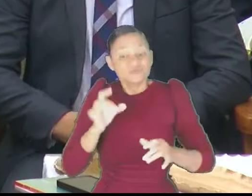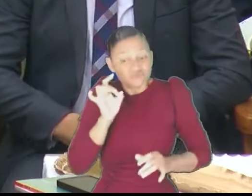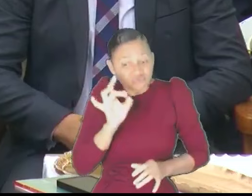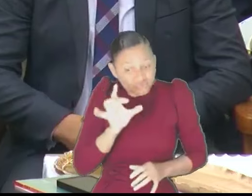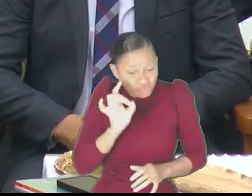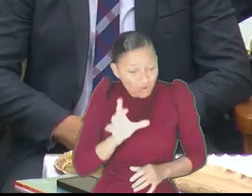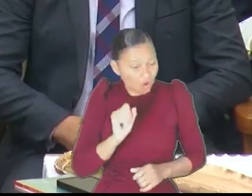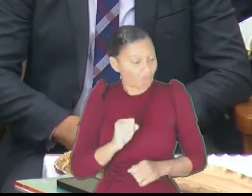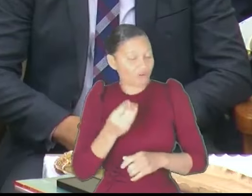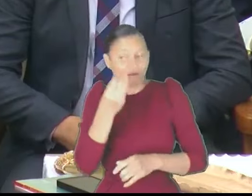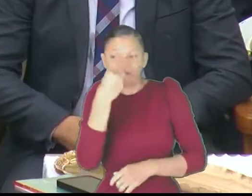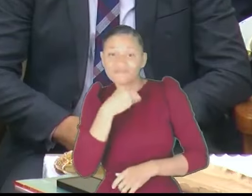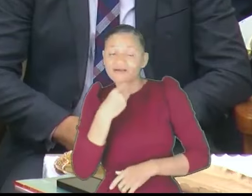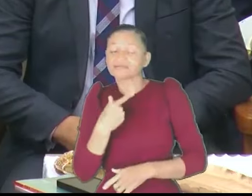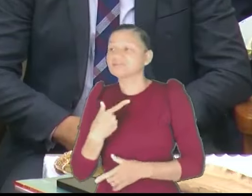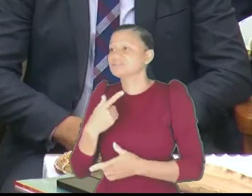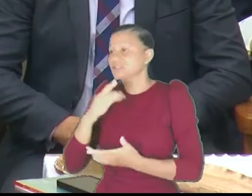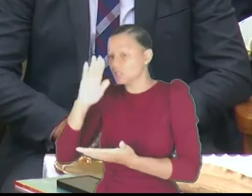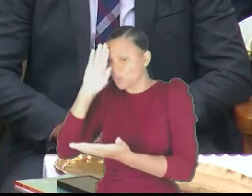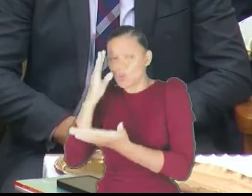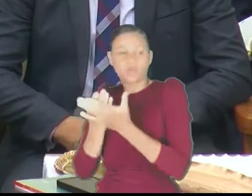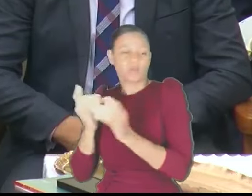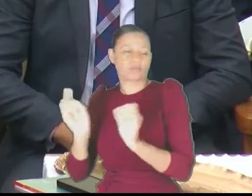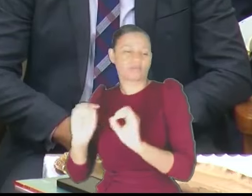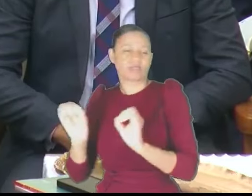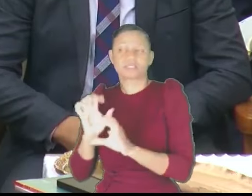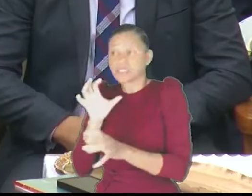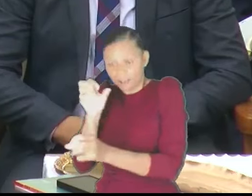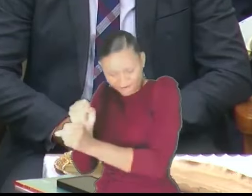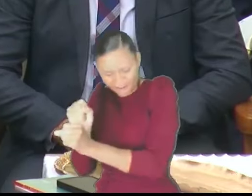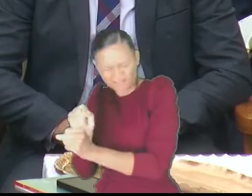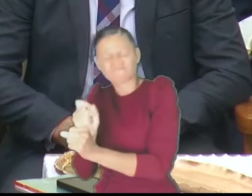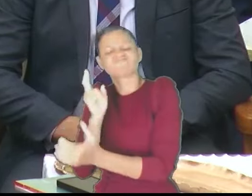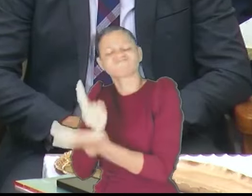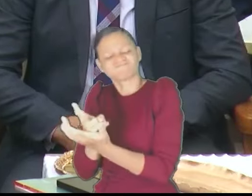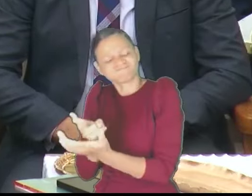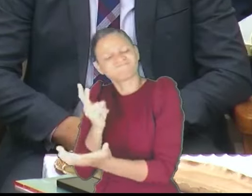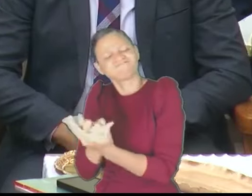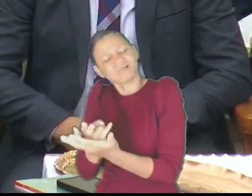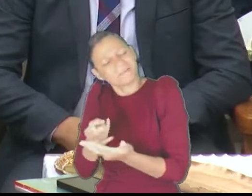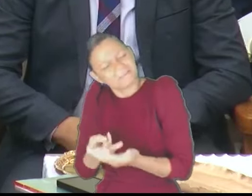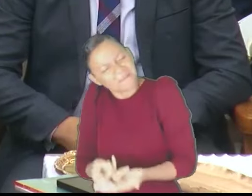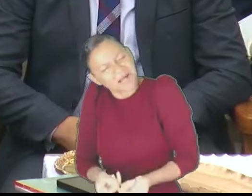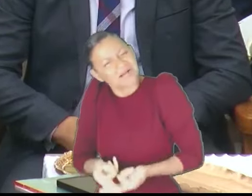esperar nele, porque se esperar nele, e você esperou, Davi? Esperei nele com pá,